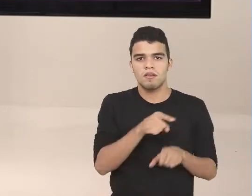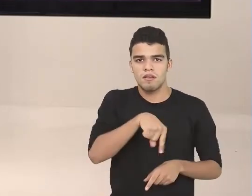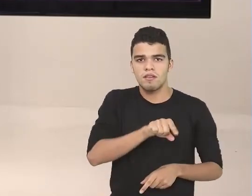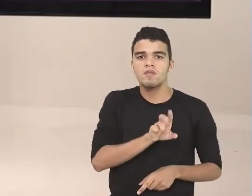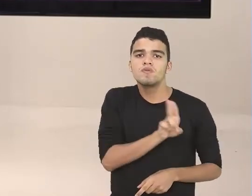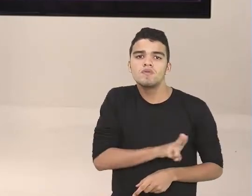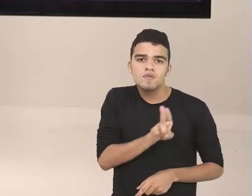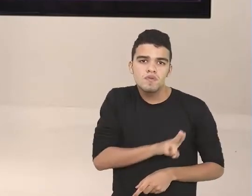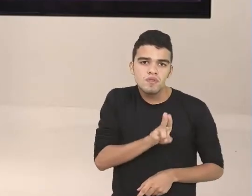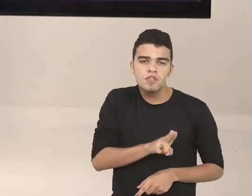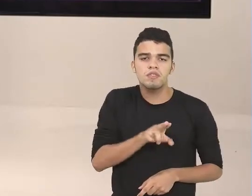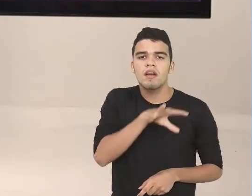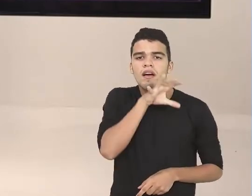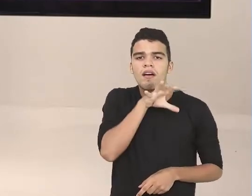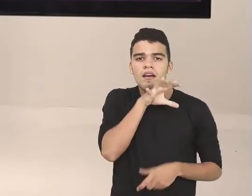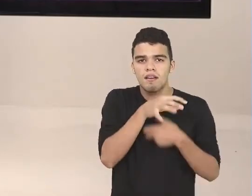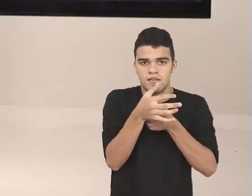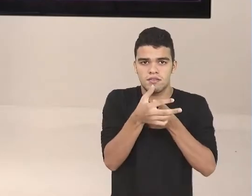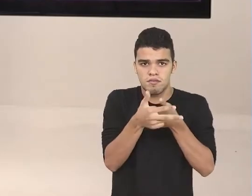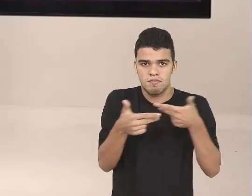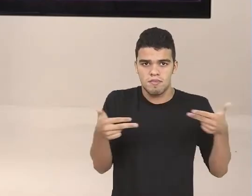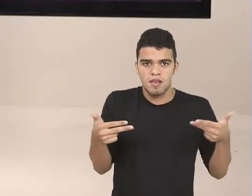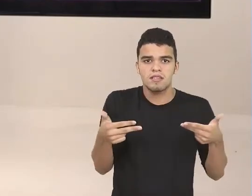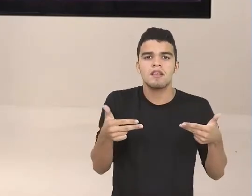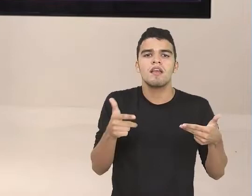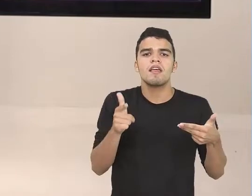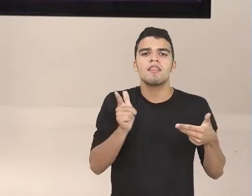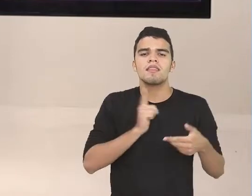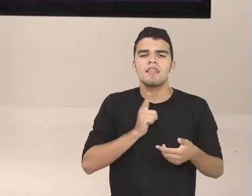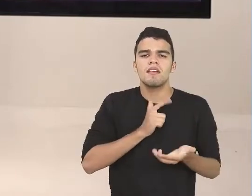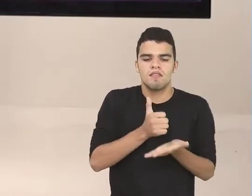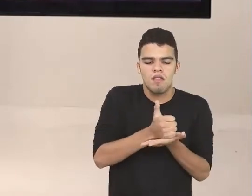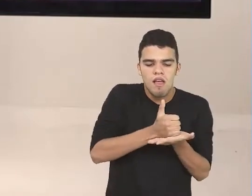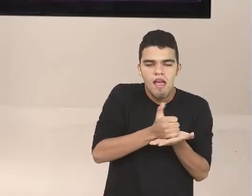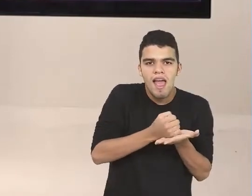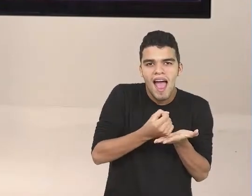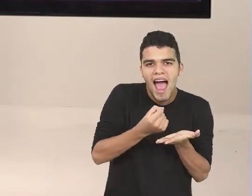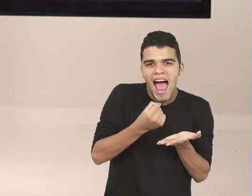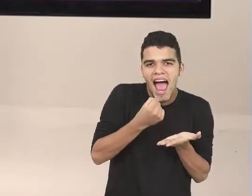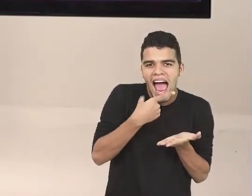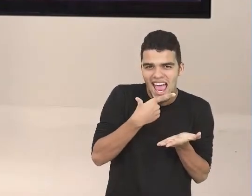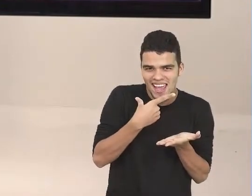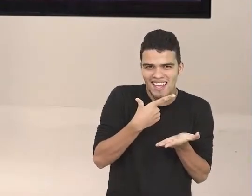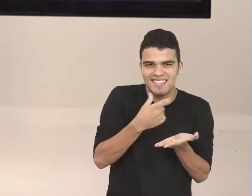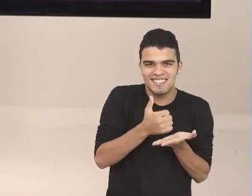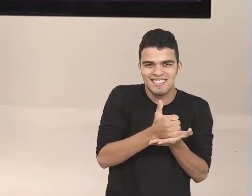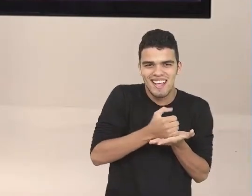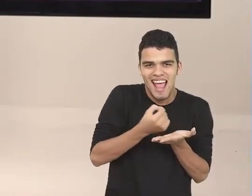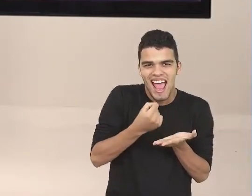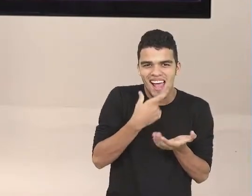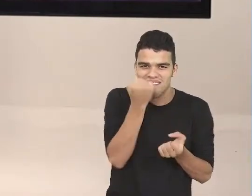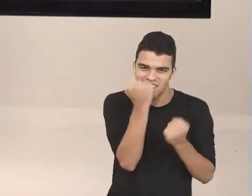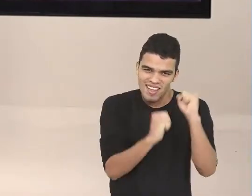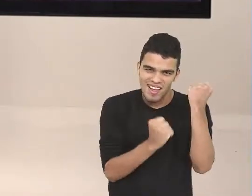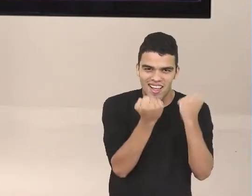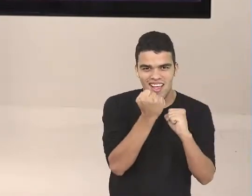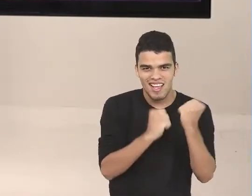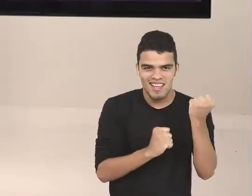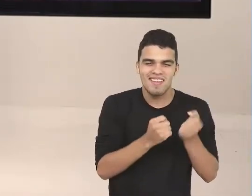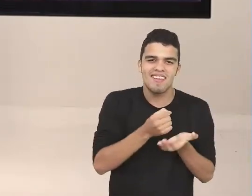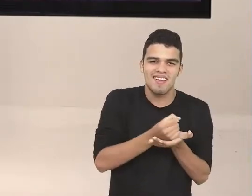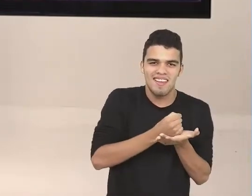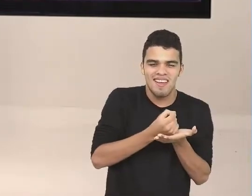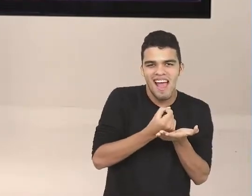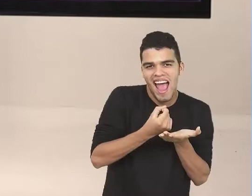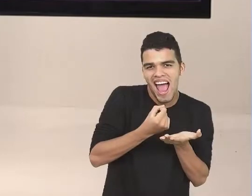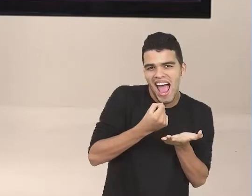animais como fontes de remédios, tá? Algumas pessoas utilizam partes desses animais para fazer algum tipo